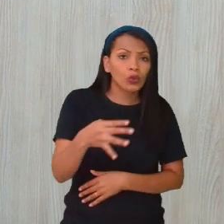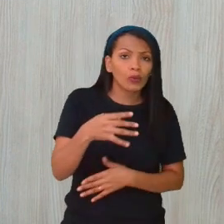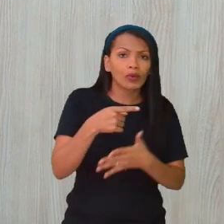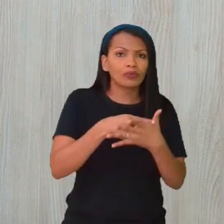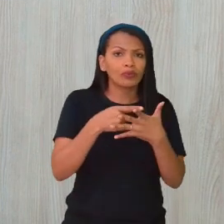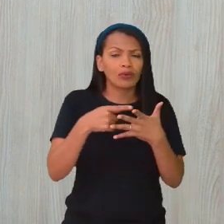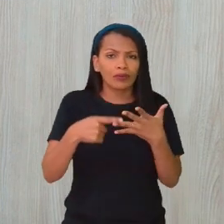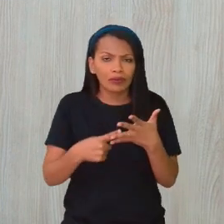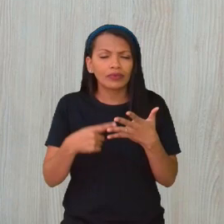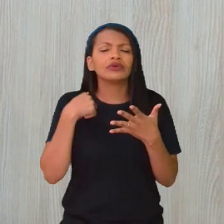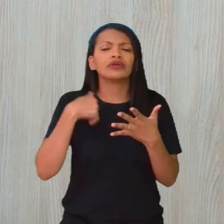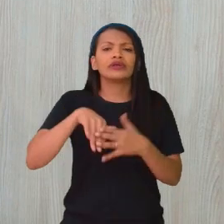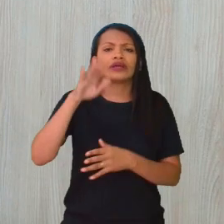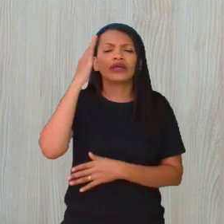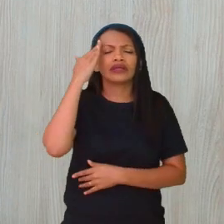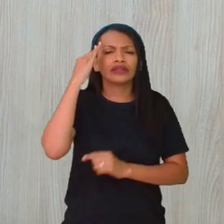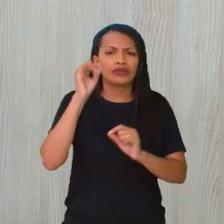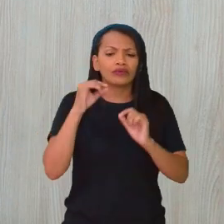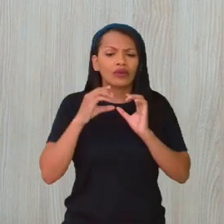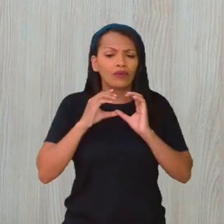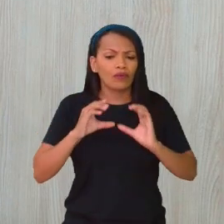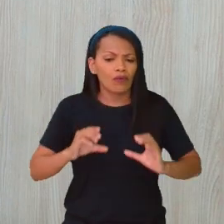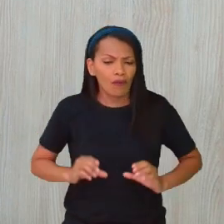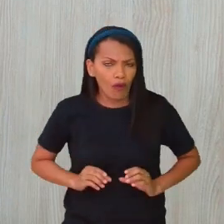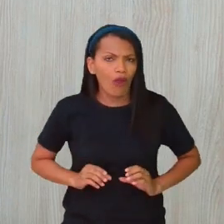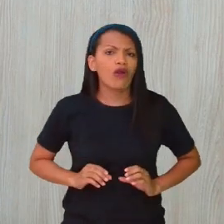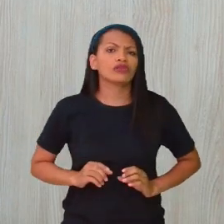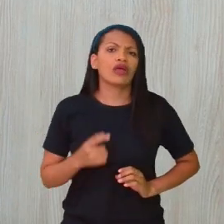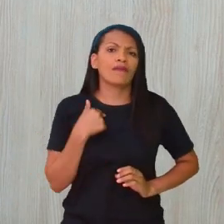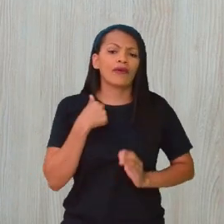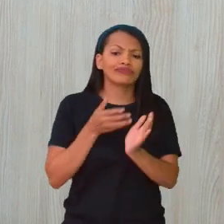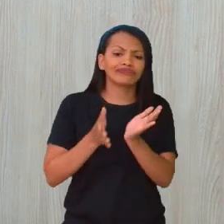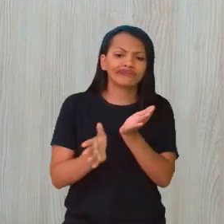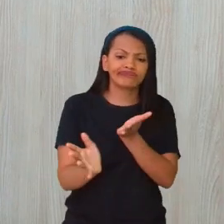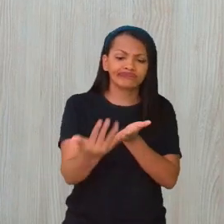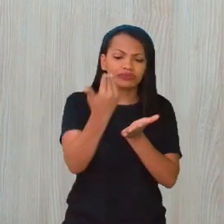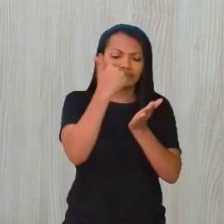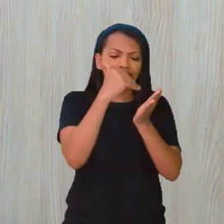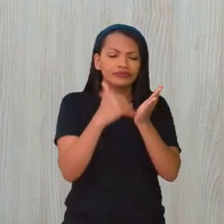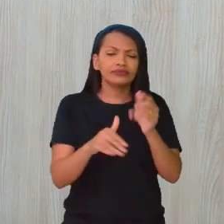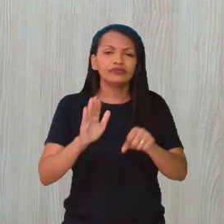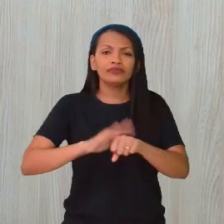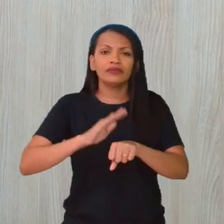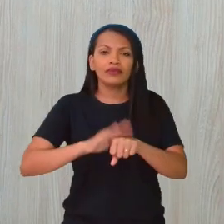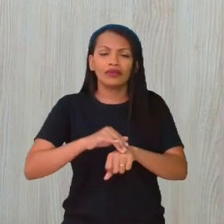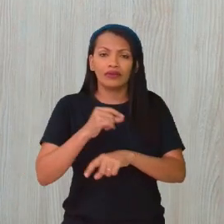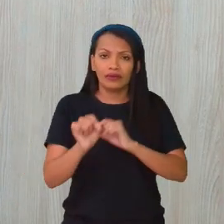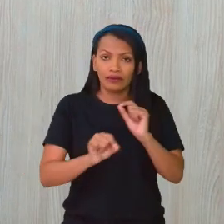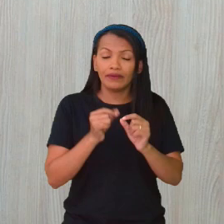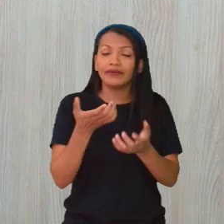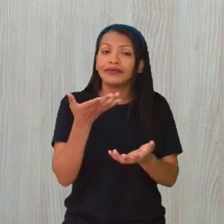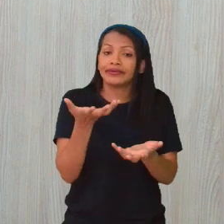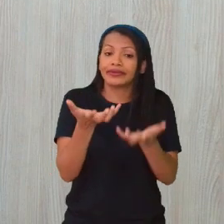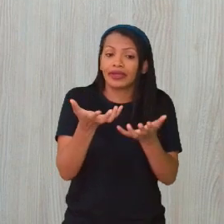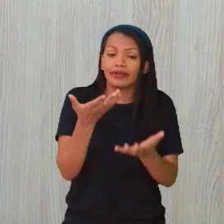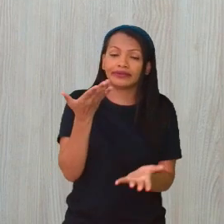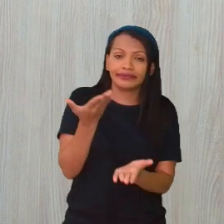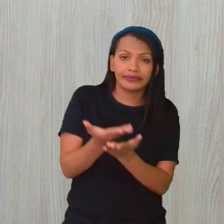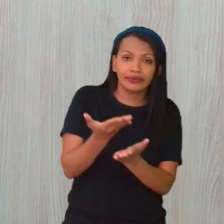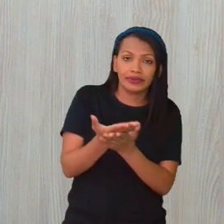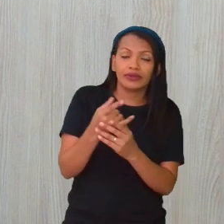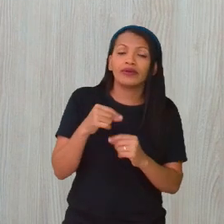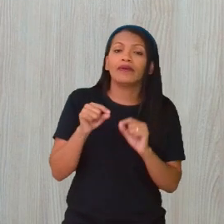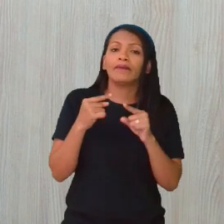gente consiga compreender o comportamento dos dados, a depender do que a gente queira estudar, né? Porque